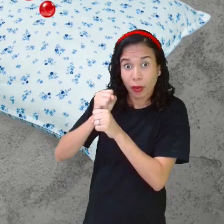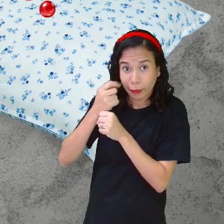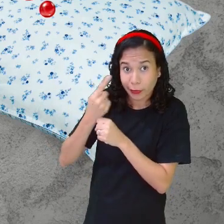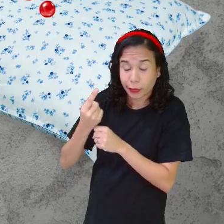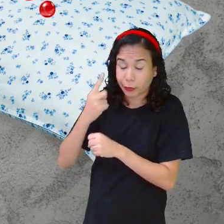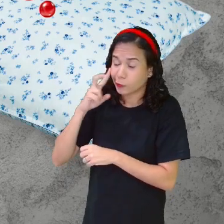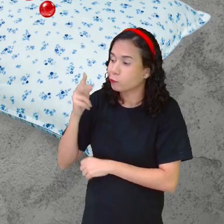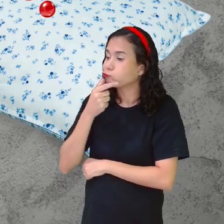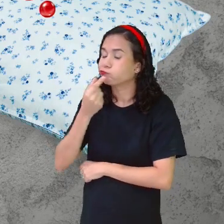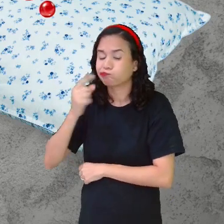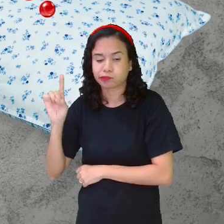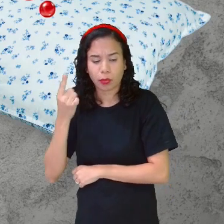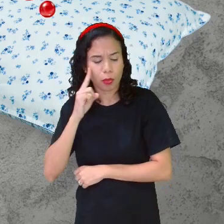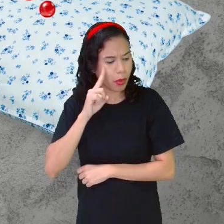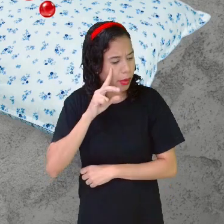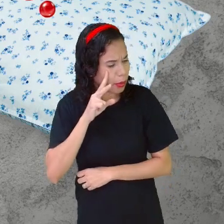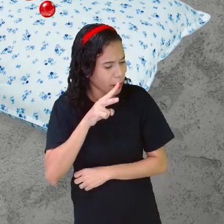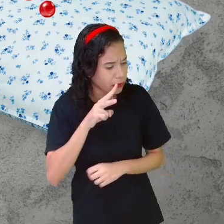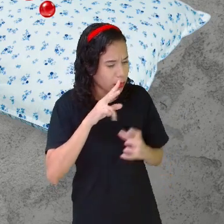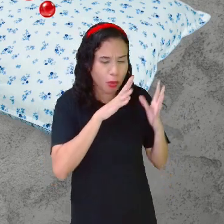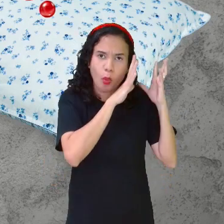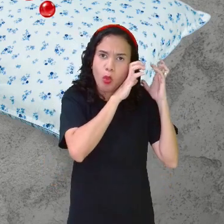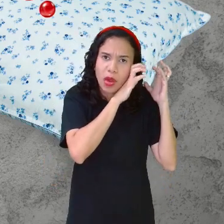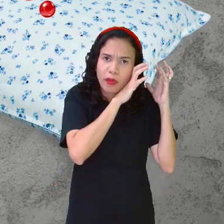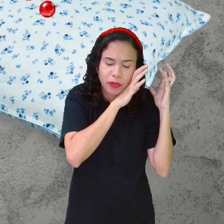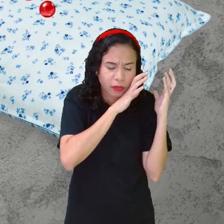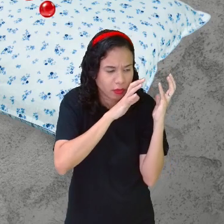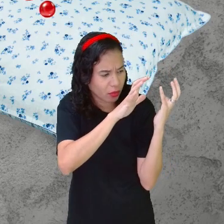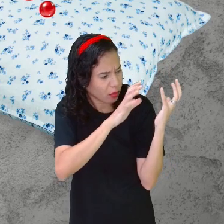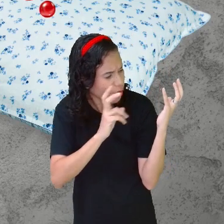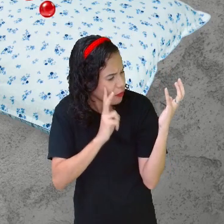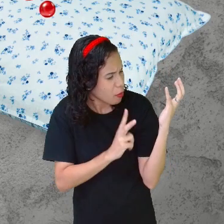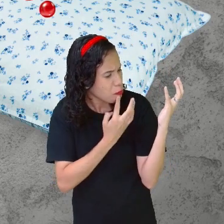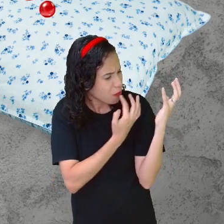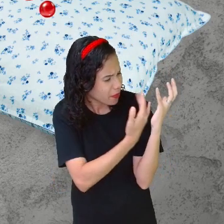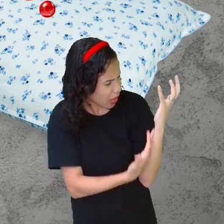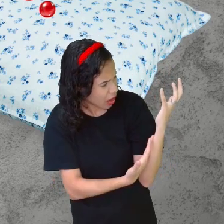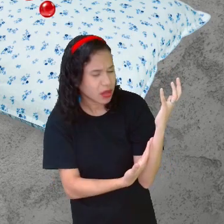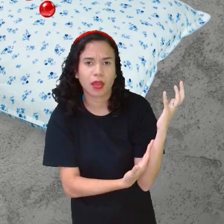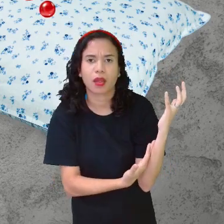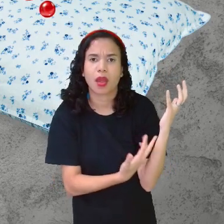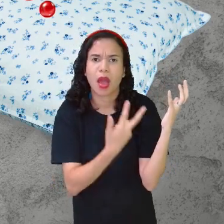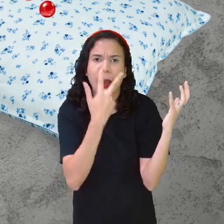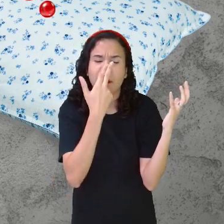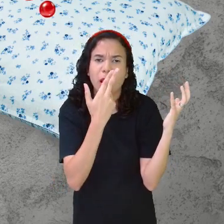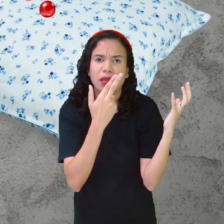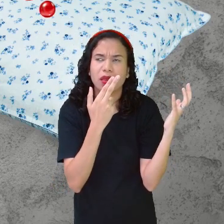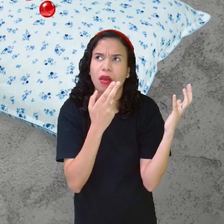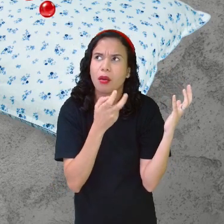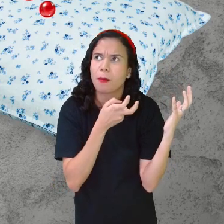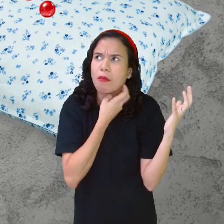Quando Jordão chegou, se aproximou e constatou que eram manchas de sangue. Pareciam